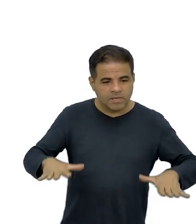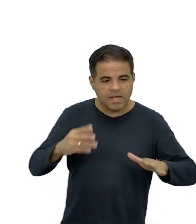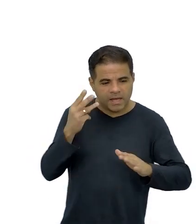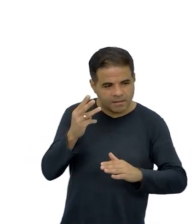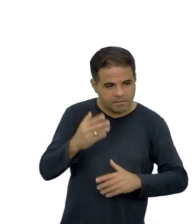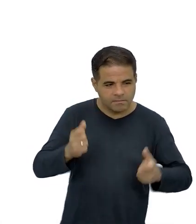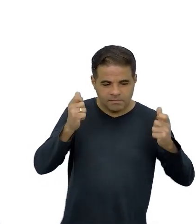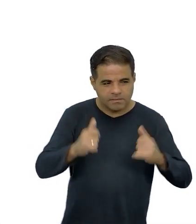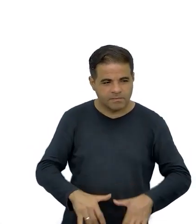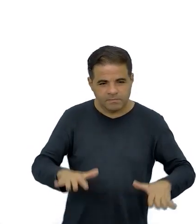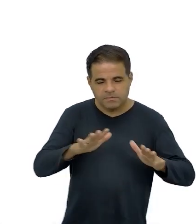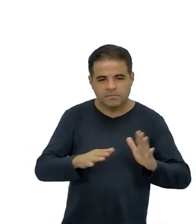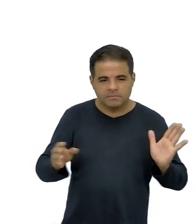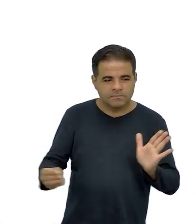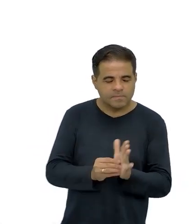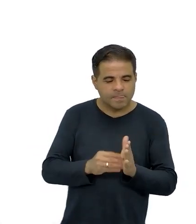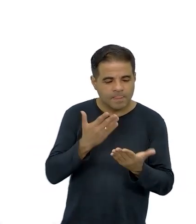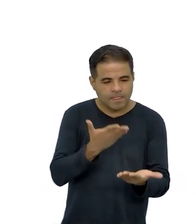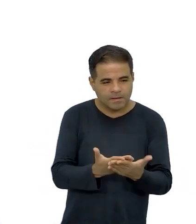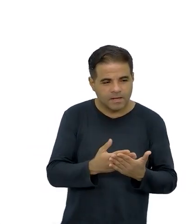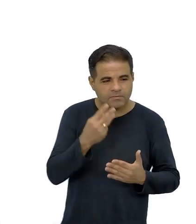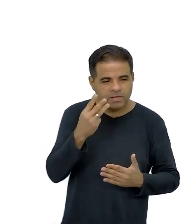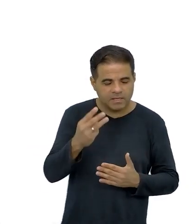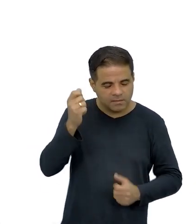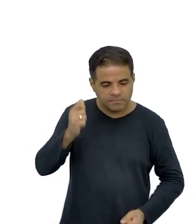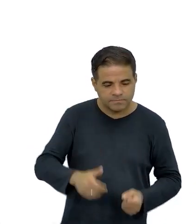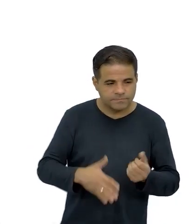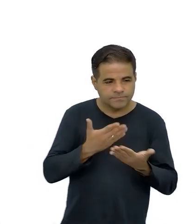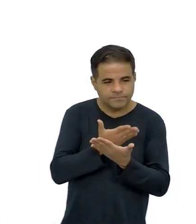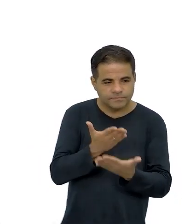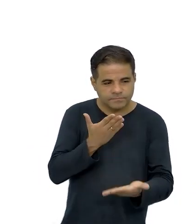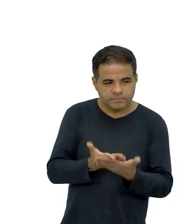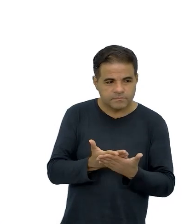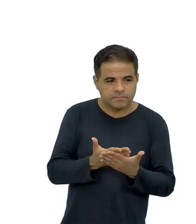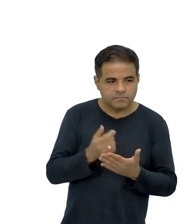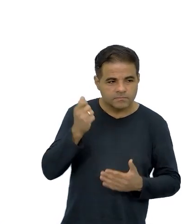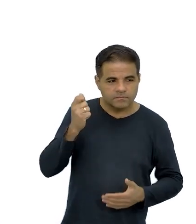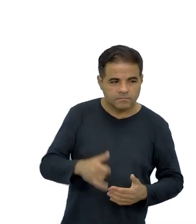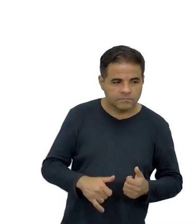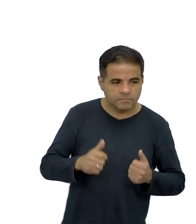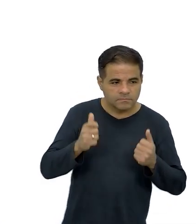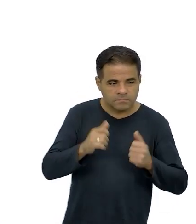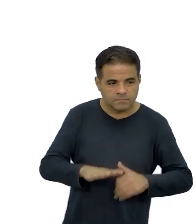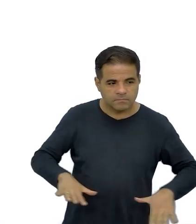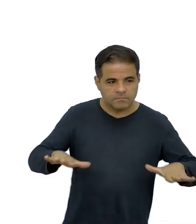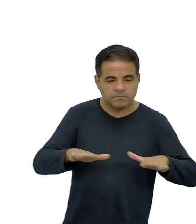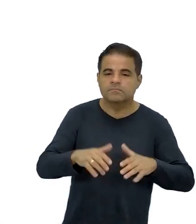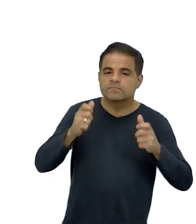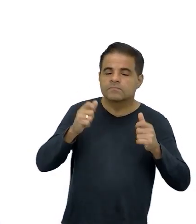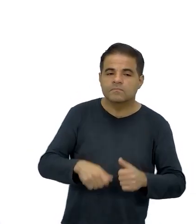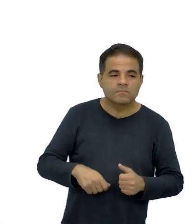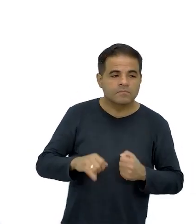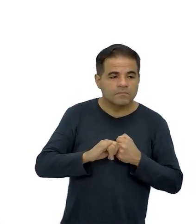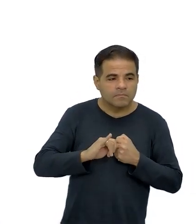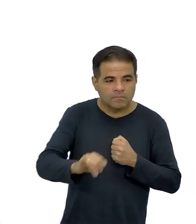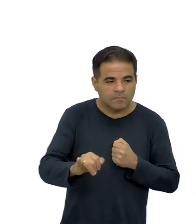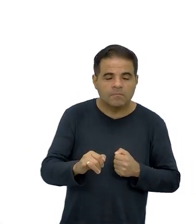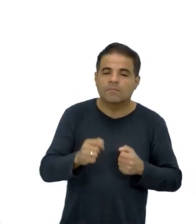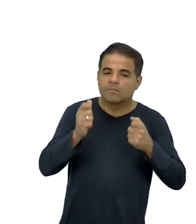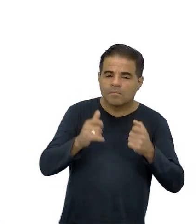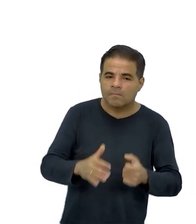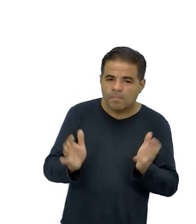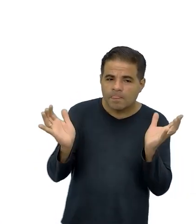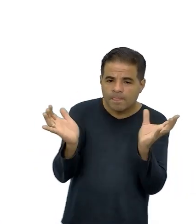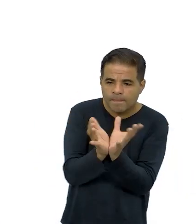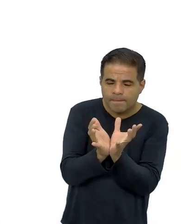São 4 atividades. A 1 é ler individual e silenciosamente o trecho de uma lenda e completar as lacunas